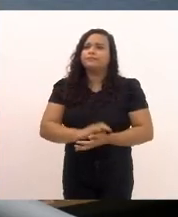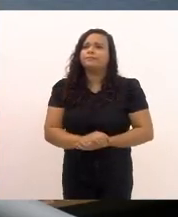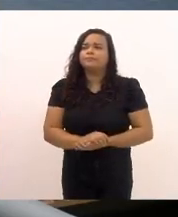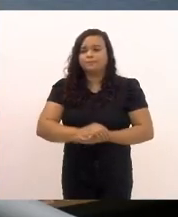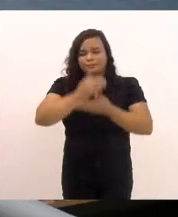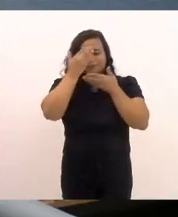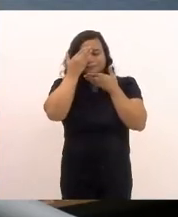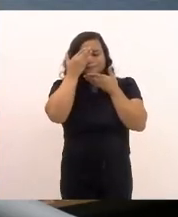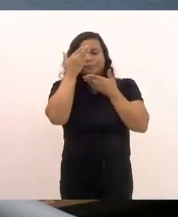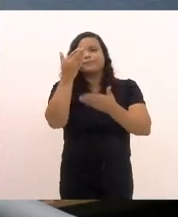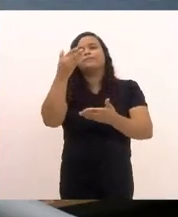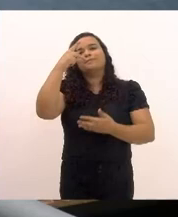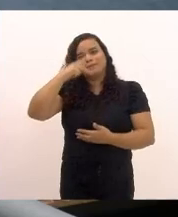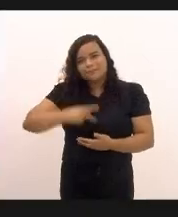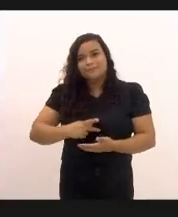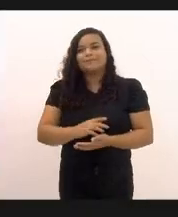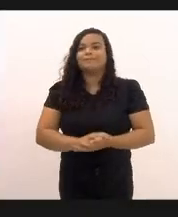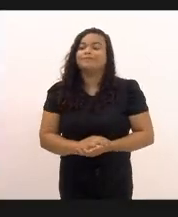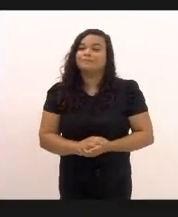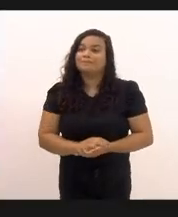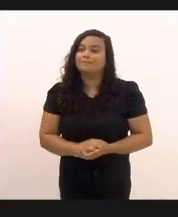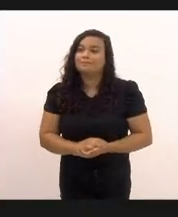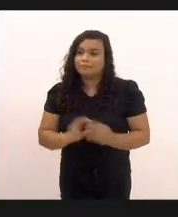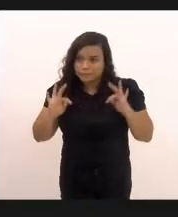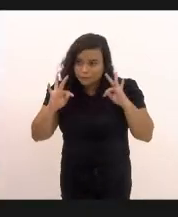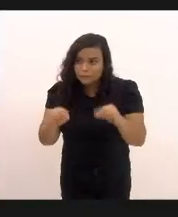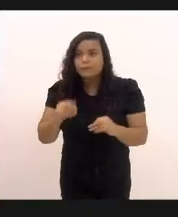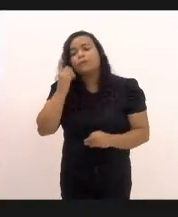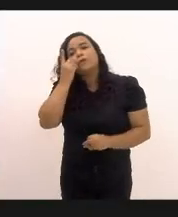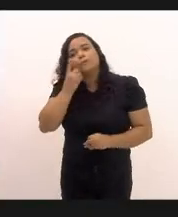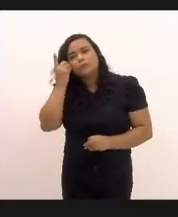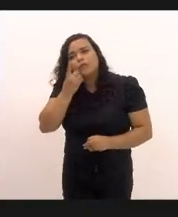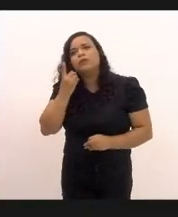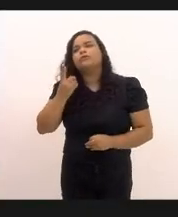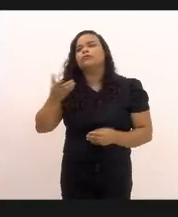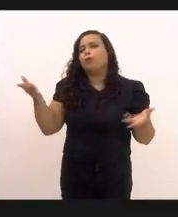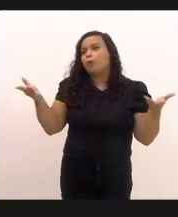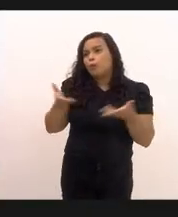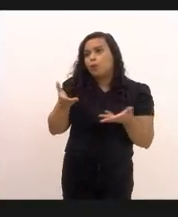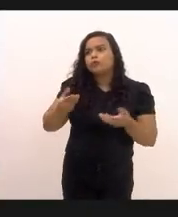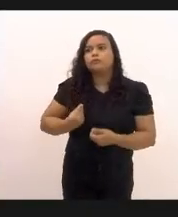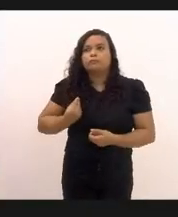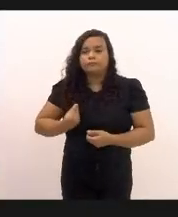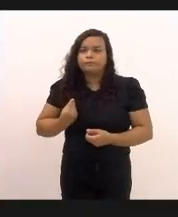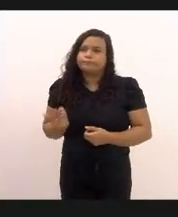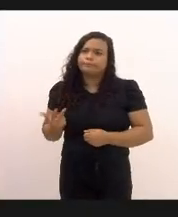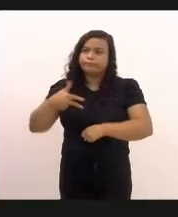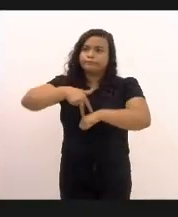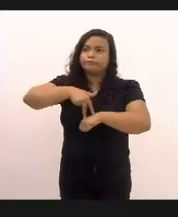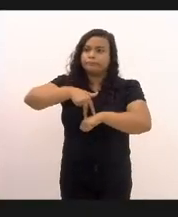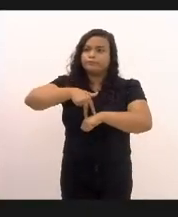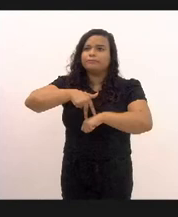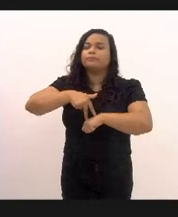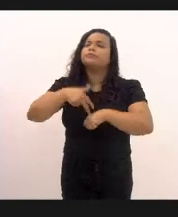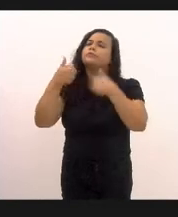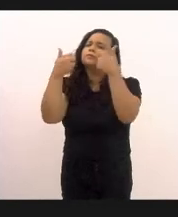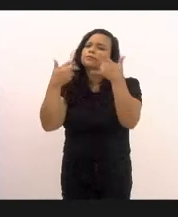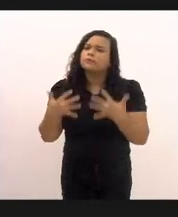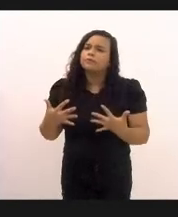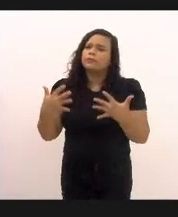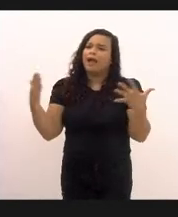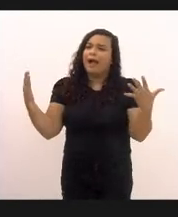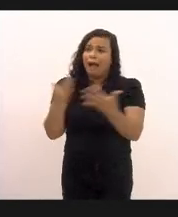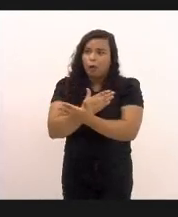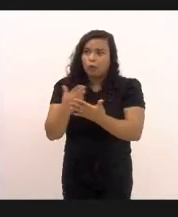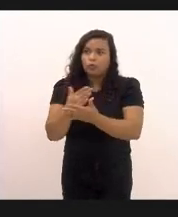Muito obrigado, senhora presidente. Senhoras e senhores deputados, hoje eu venho aqui a esta tribuna esclarecer alguns fatos,